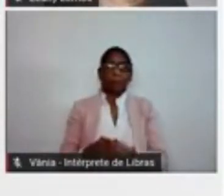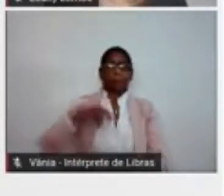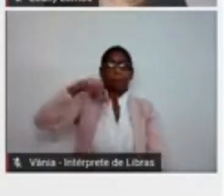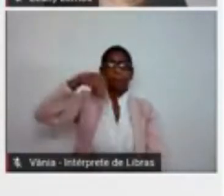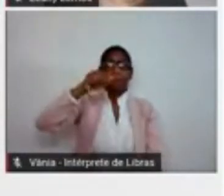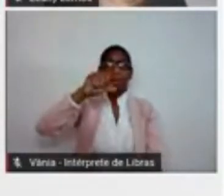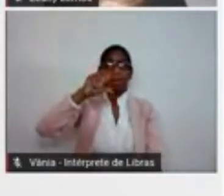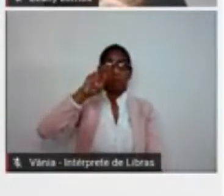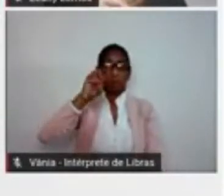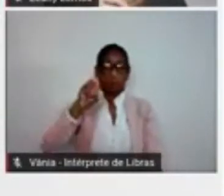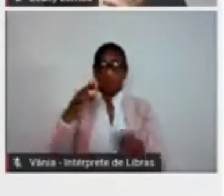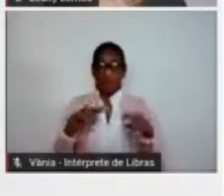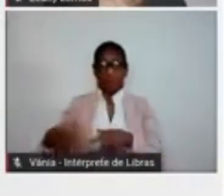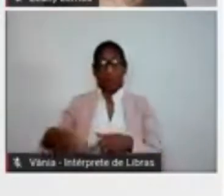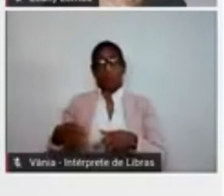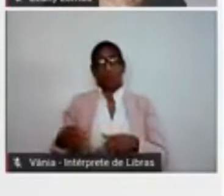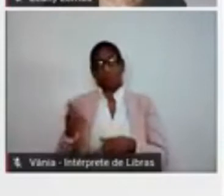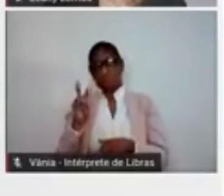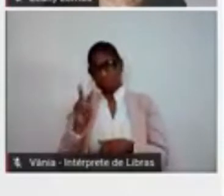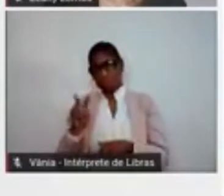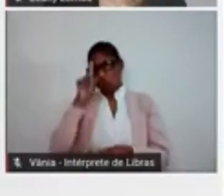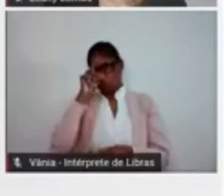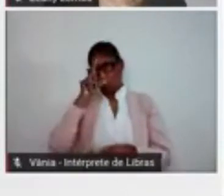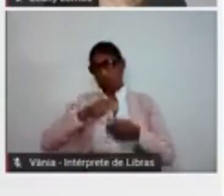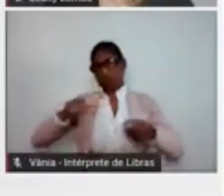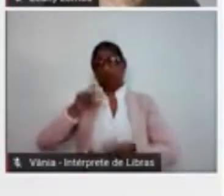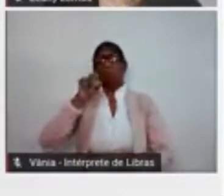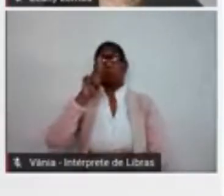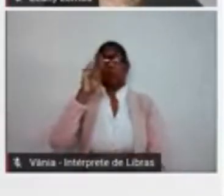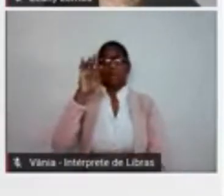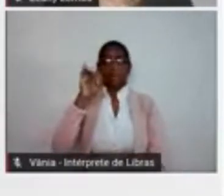macro-região observou um número de internados em leitos de UTI